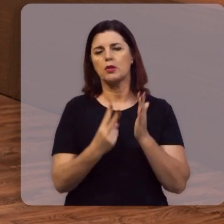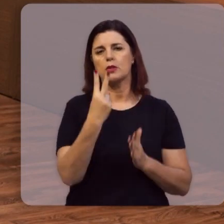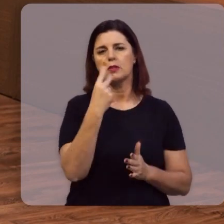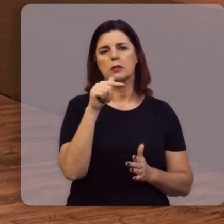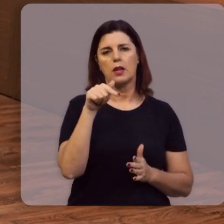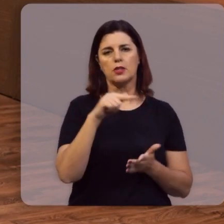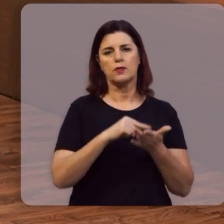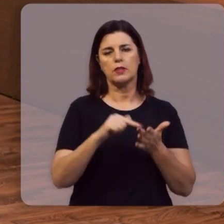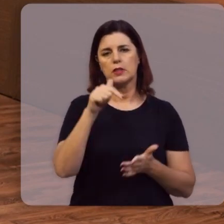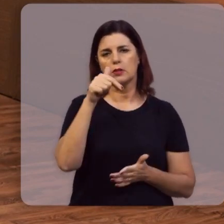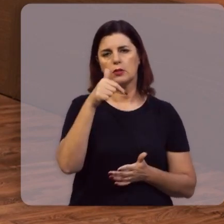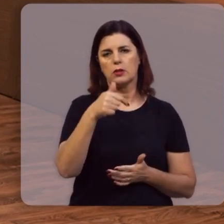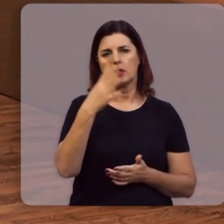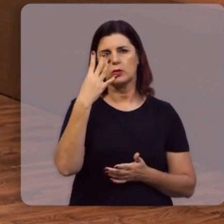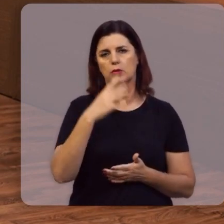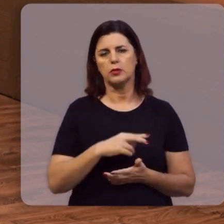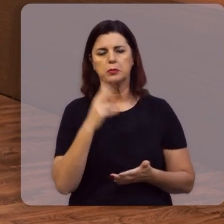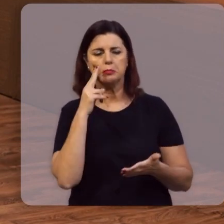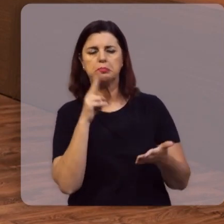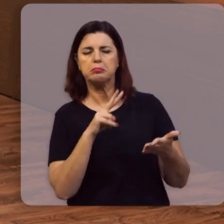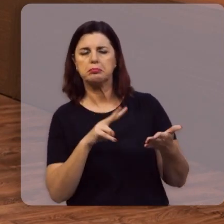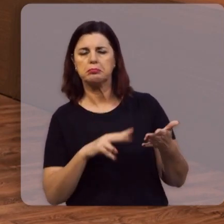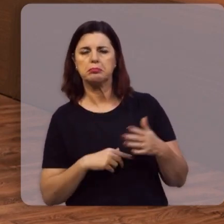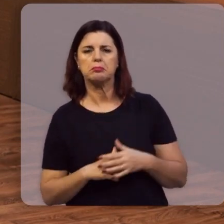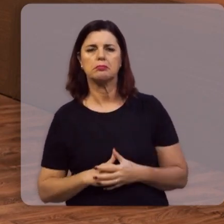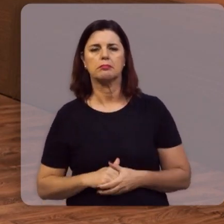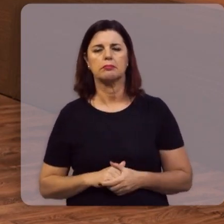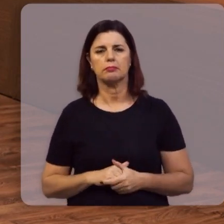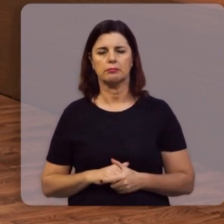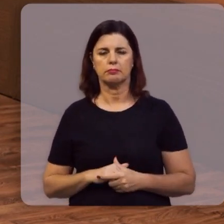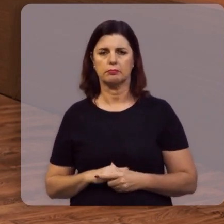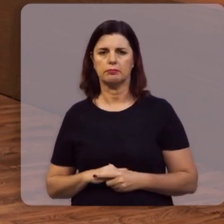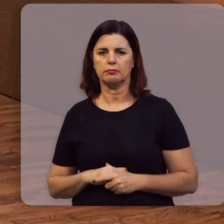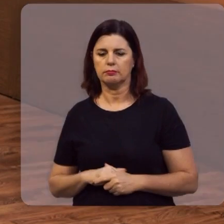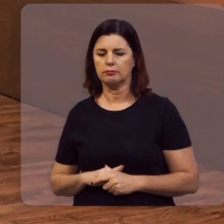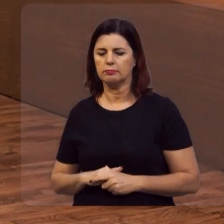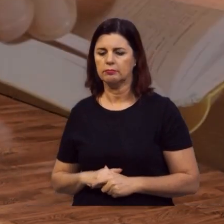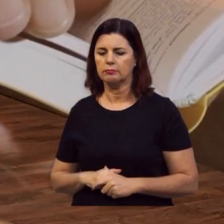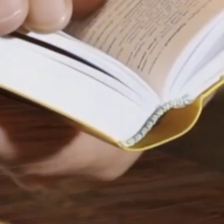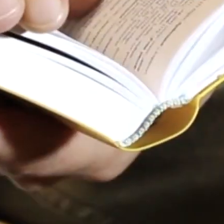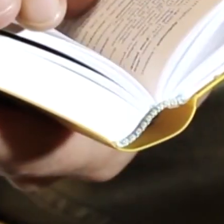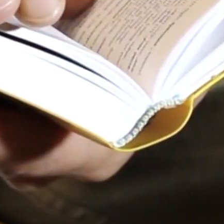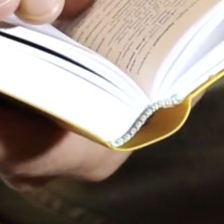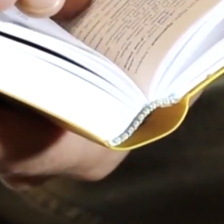versículo 14. Vamos ouvir a leitura deste texto.